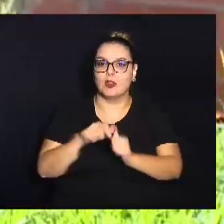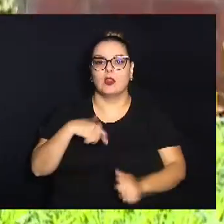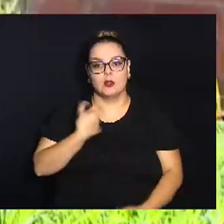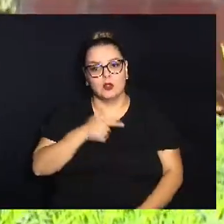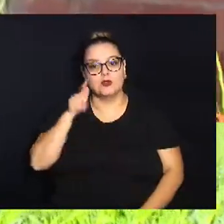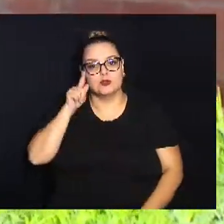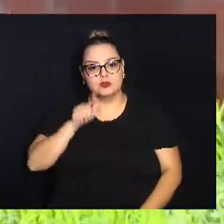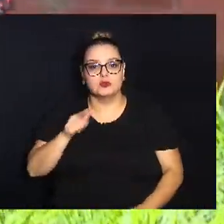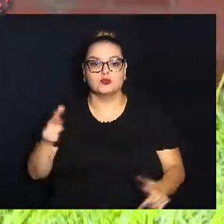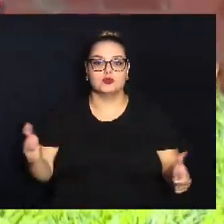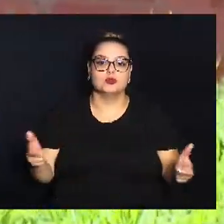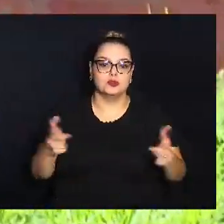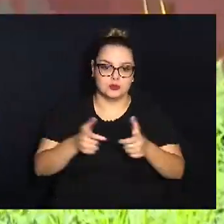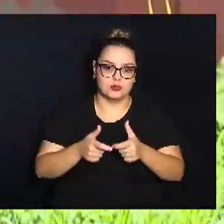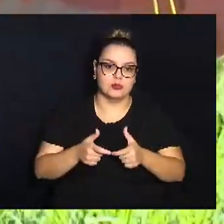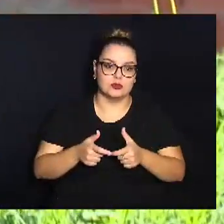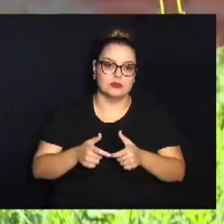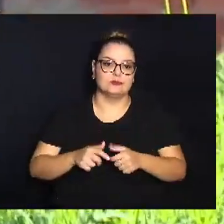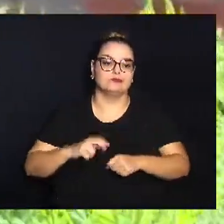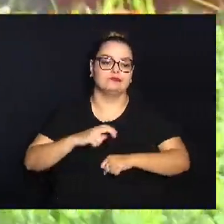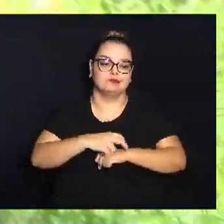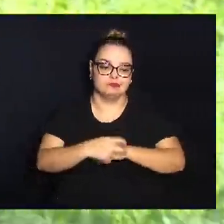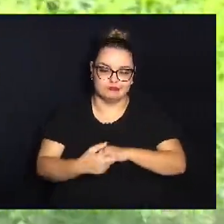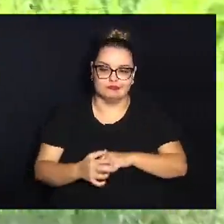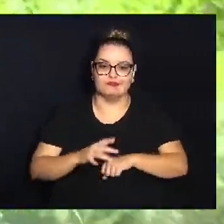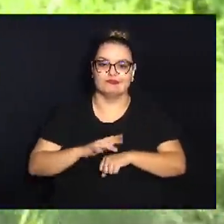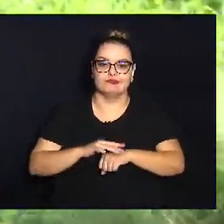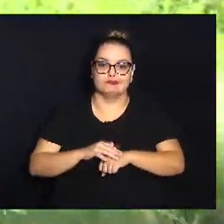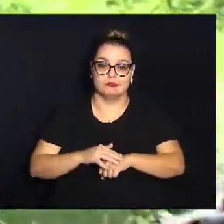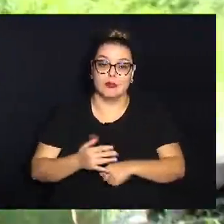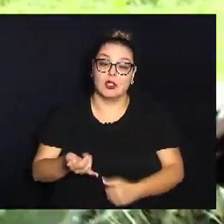aí diminuir essa incidência de doenças e,